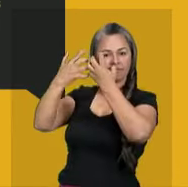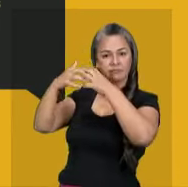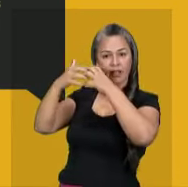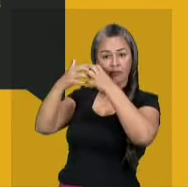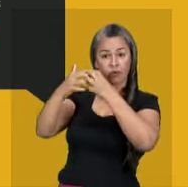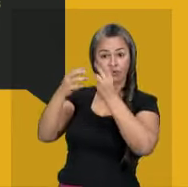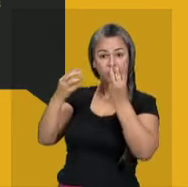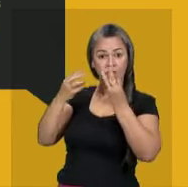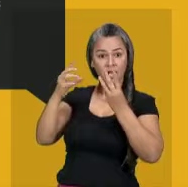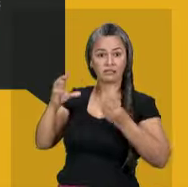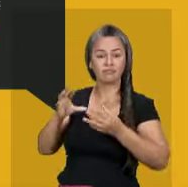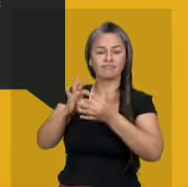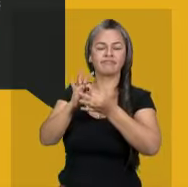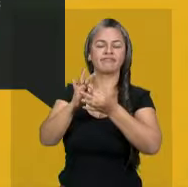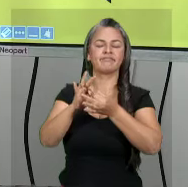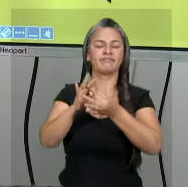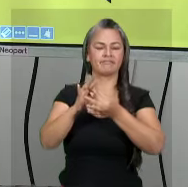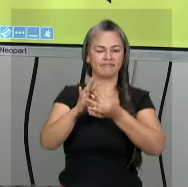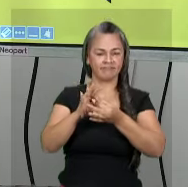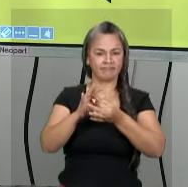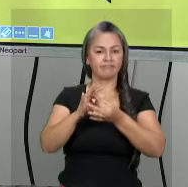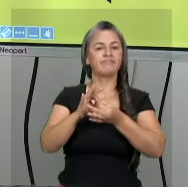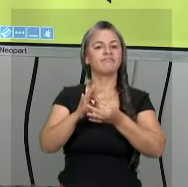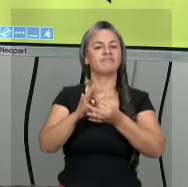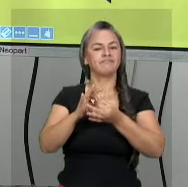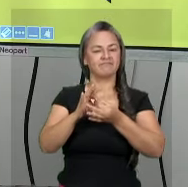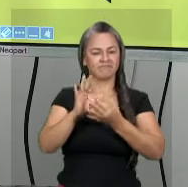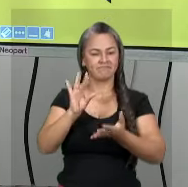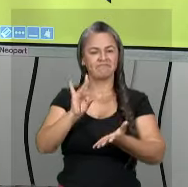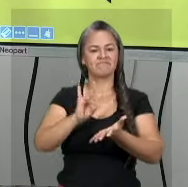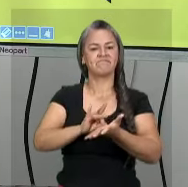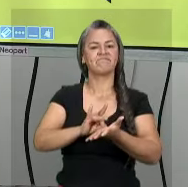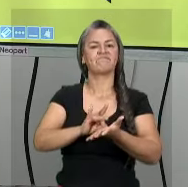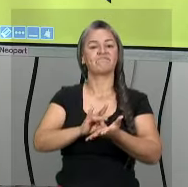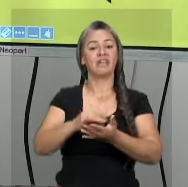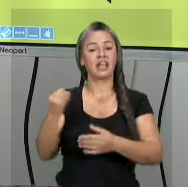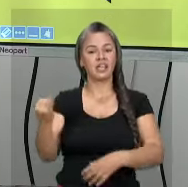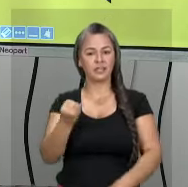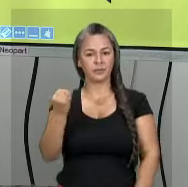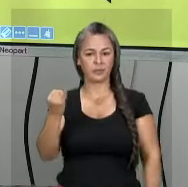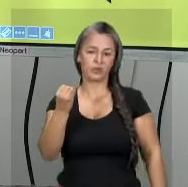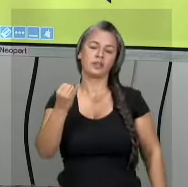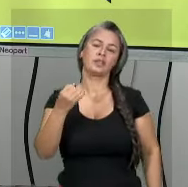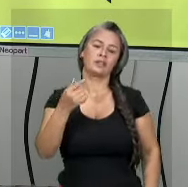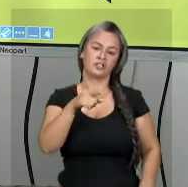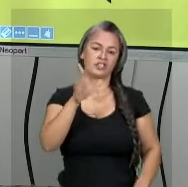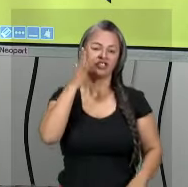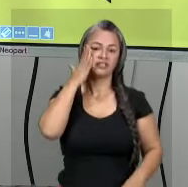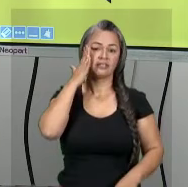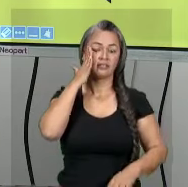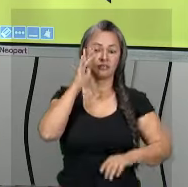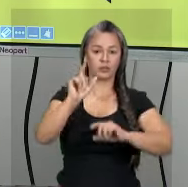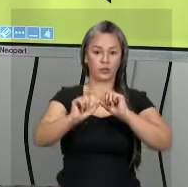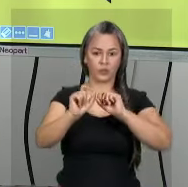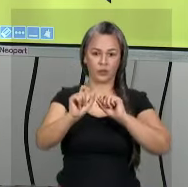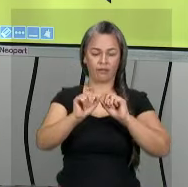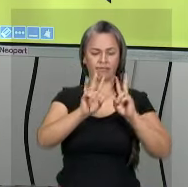importante a gente entender que quando nós separamos os assuntos, é para a